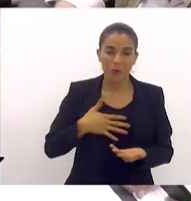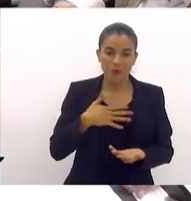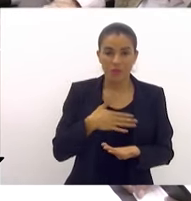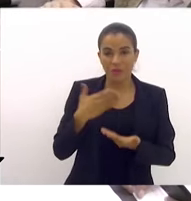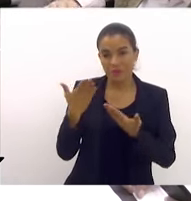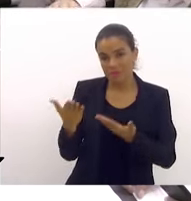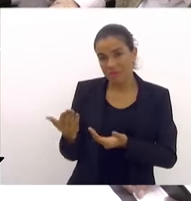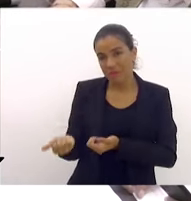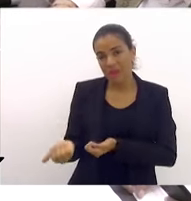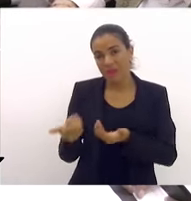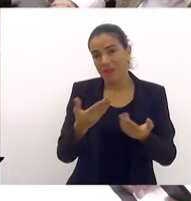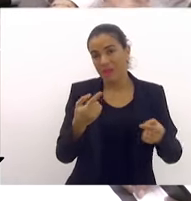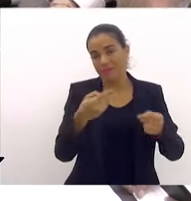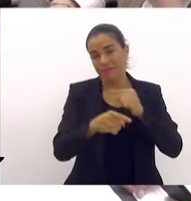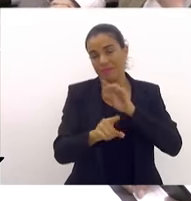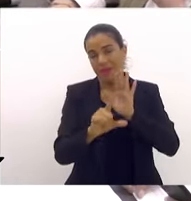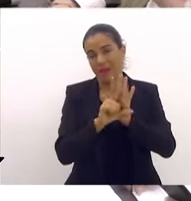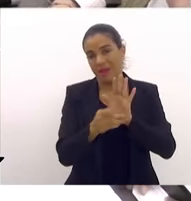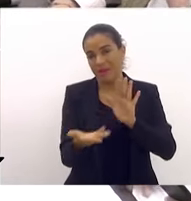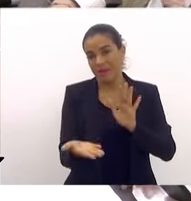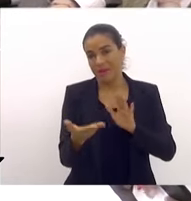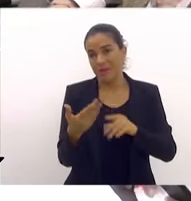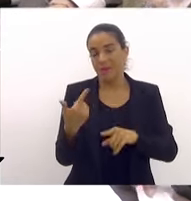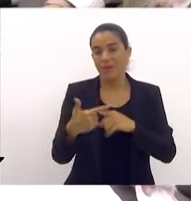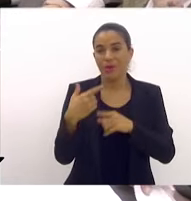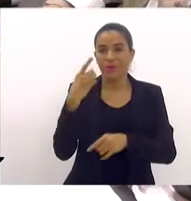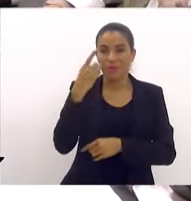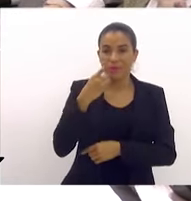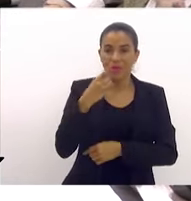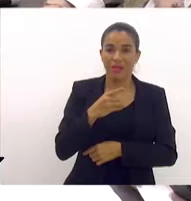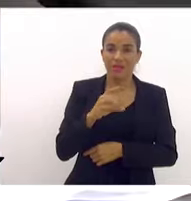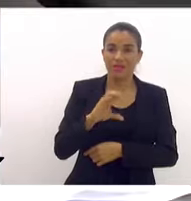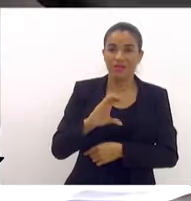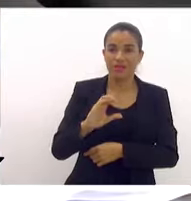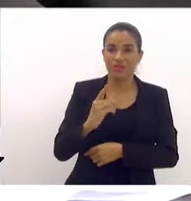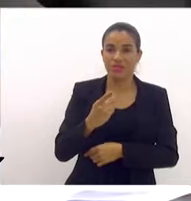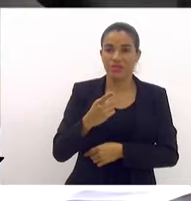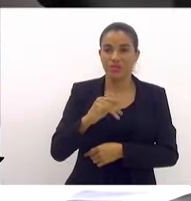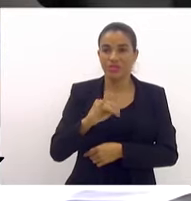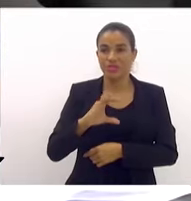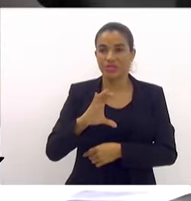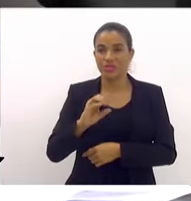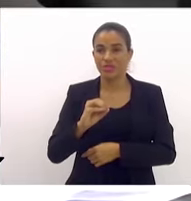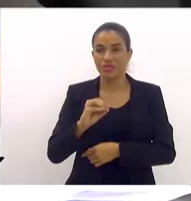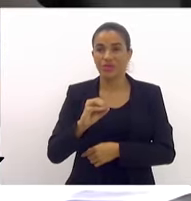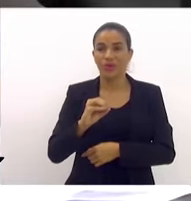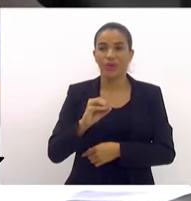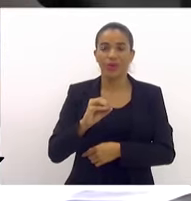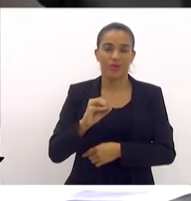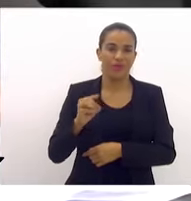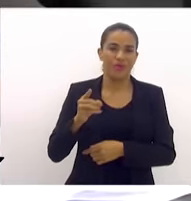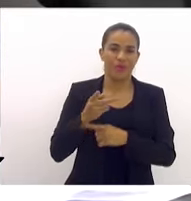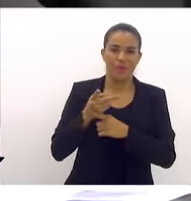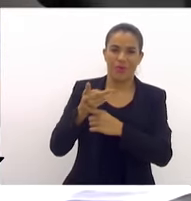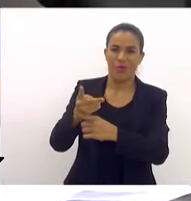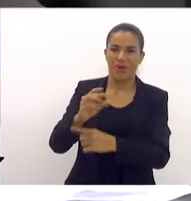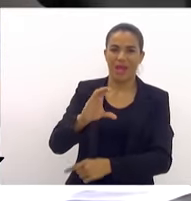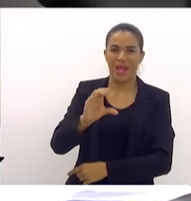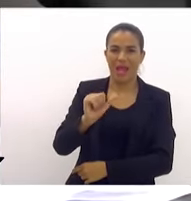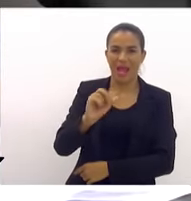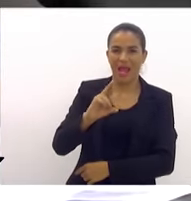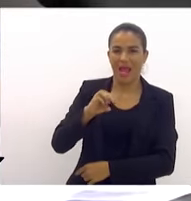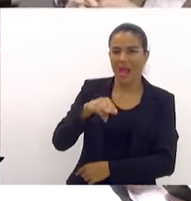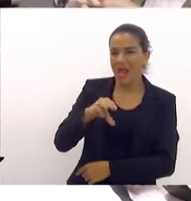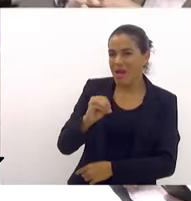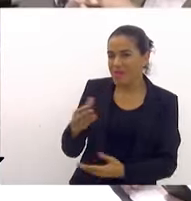devia dar pela ilegalidade, né? Porque o deputado Chico se expandiu da área de atuação dele, foi lá para Carmo, pô.